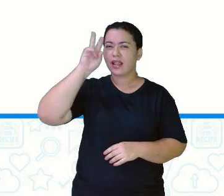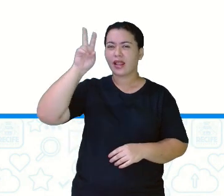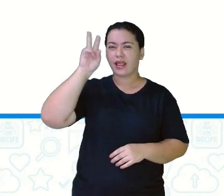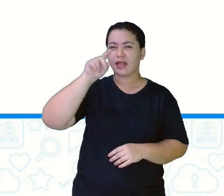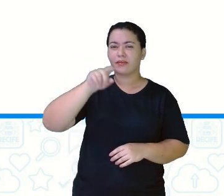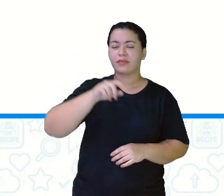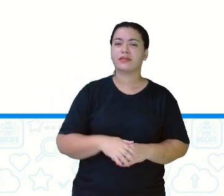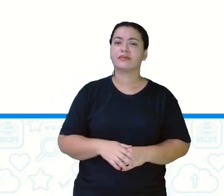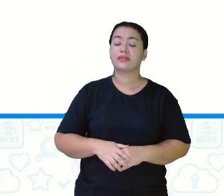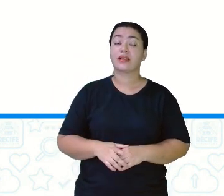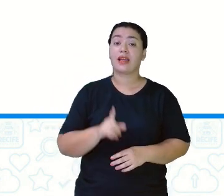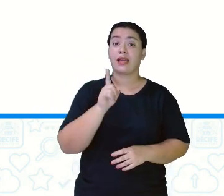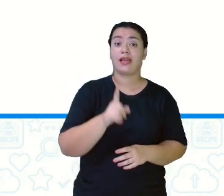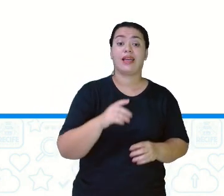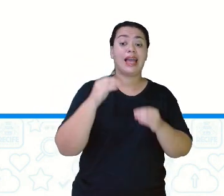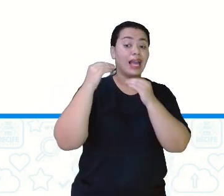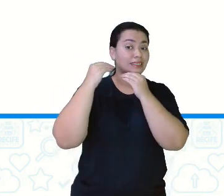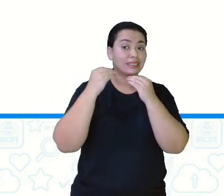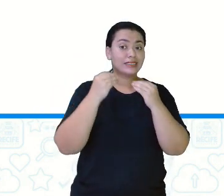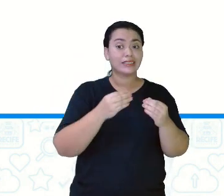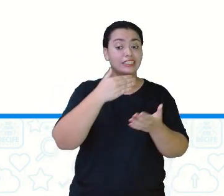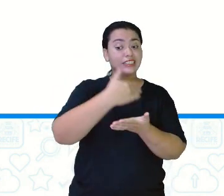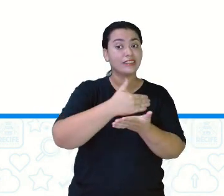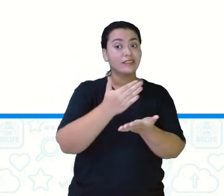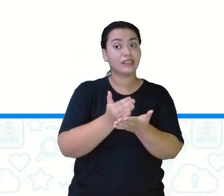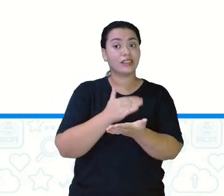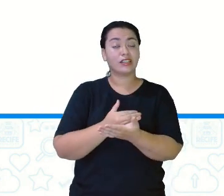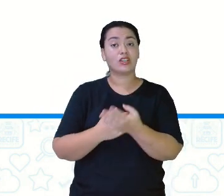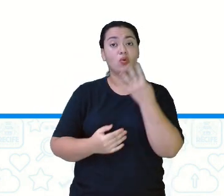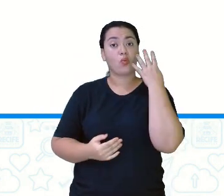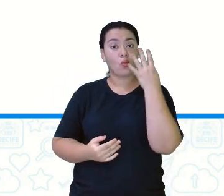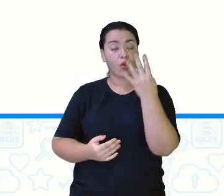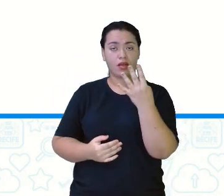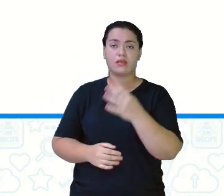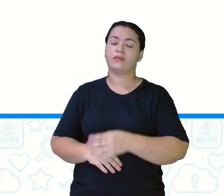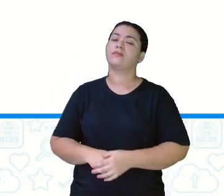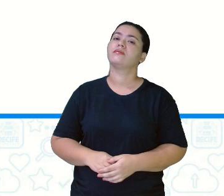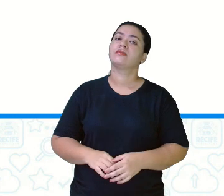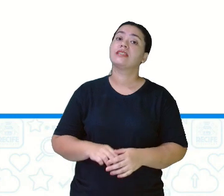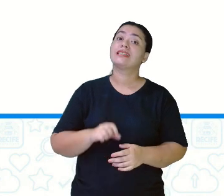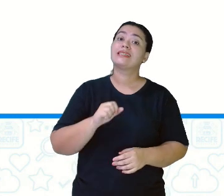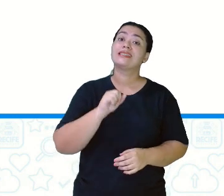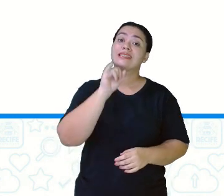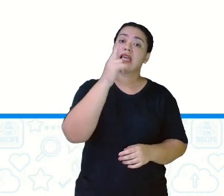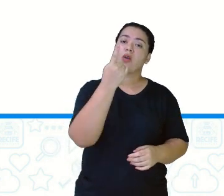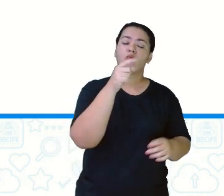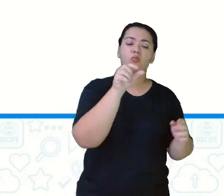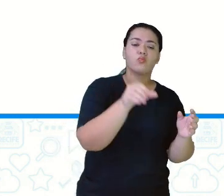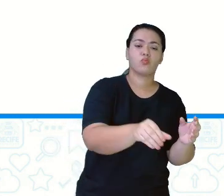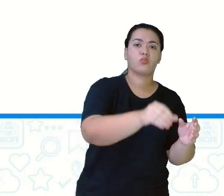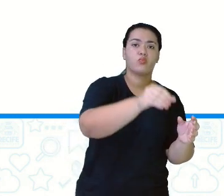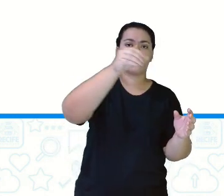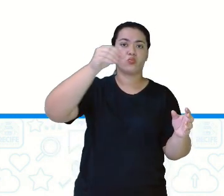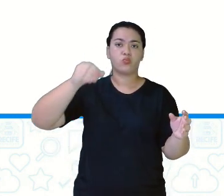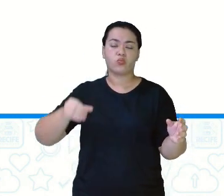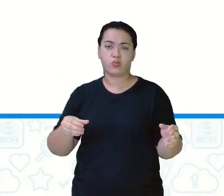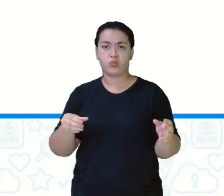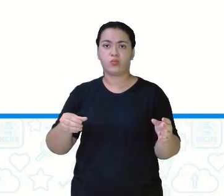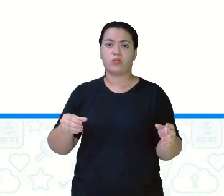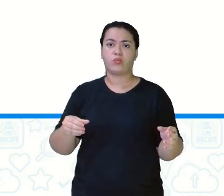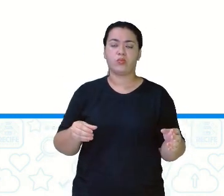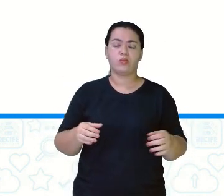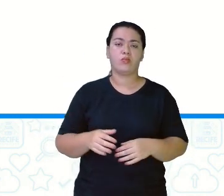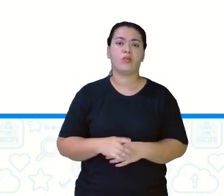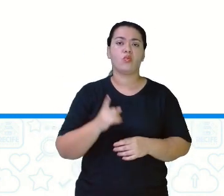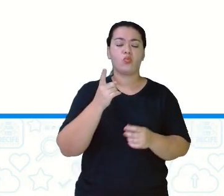que a melancia foi dividida em 4 partes, está aí a melancia dividida. Se eu pegar uma melancia, ou